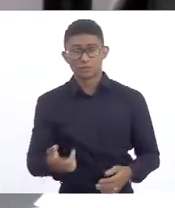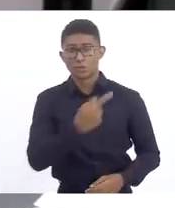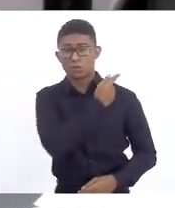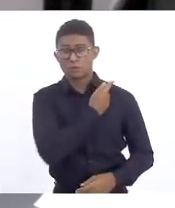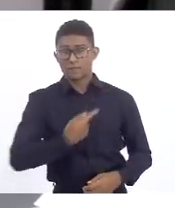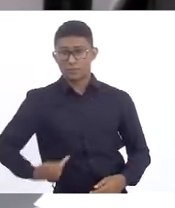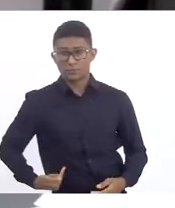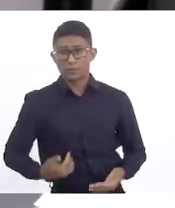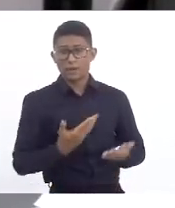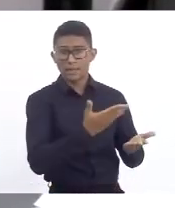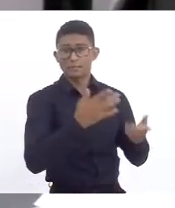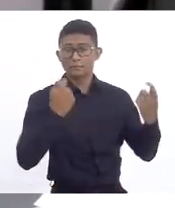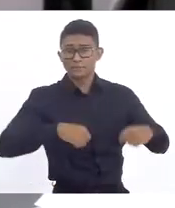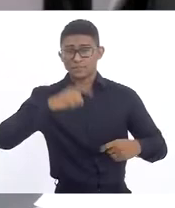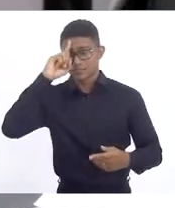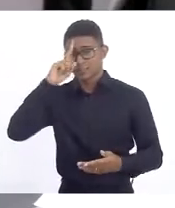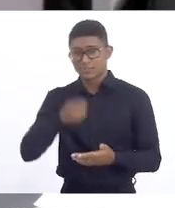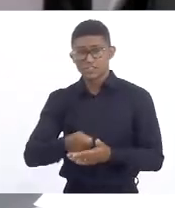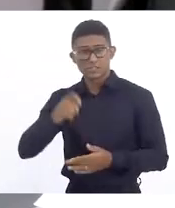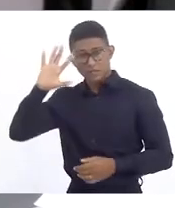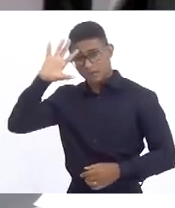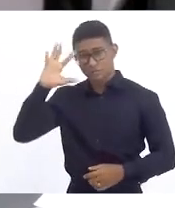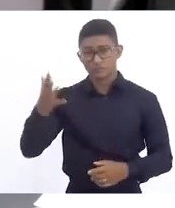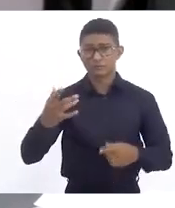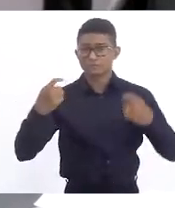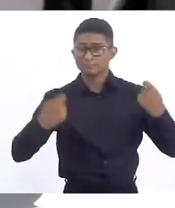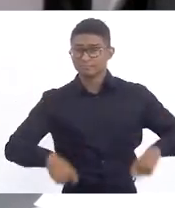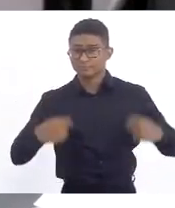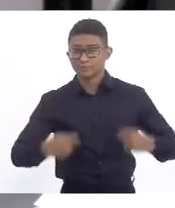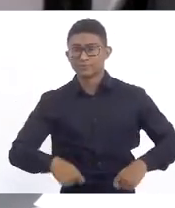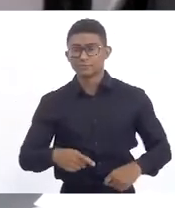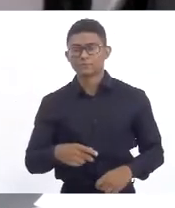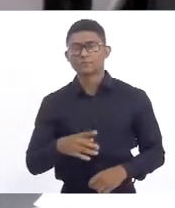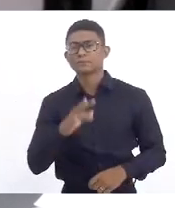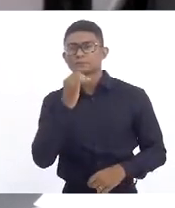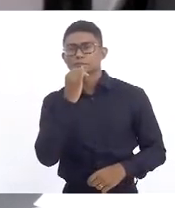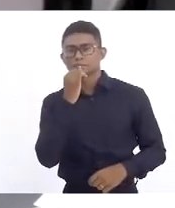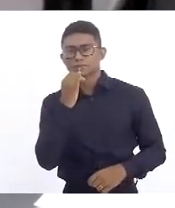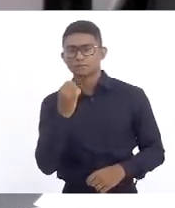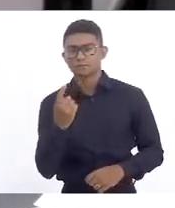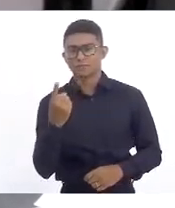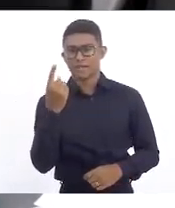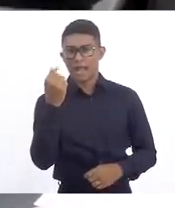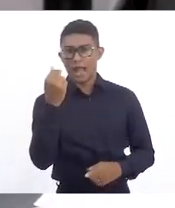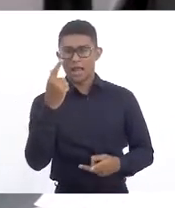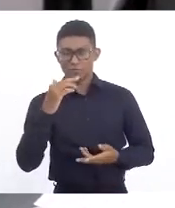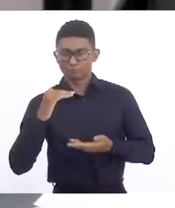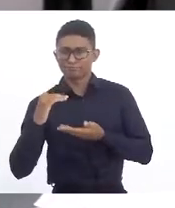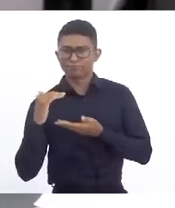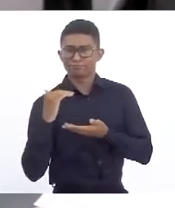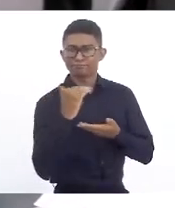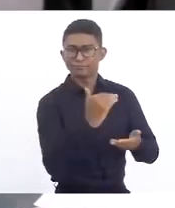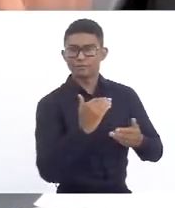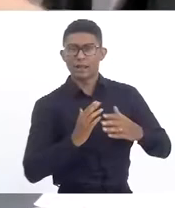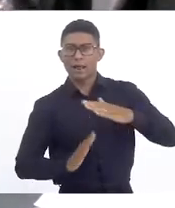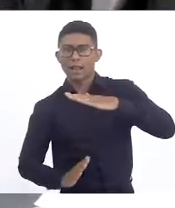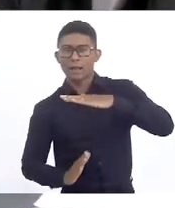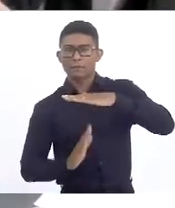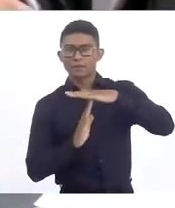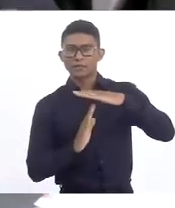resolver. Ainda vou dar outra informação para a senhora. No teto de gasto, quem promoveu a emenda na